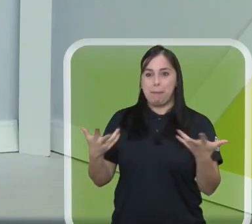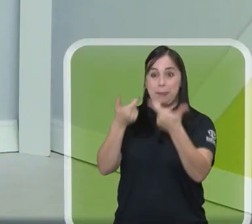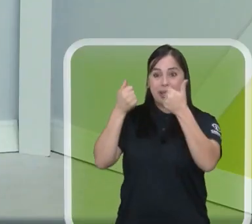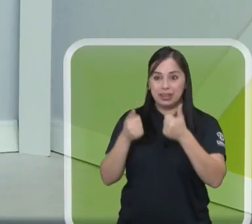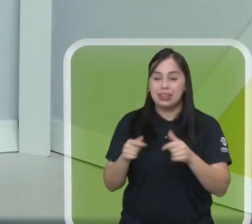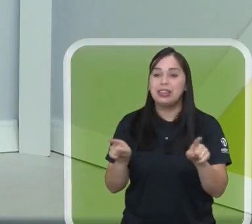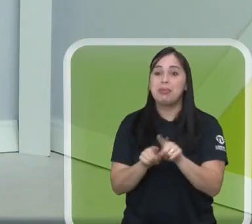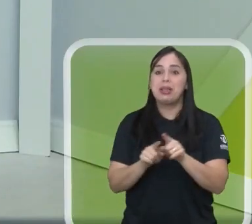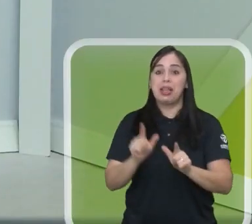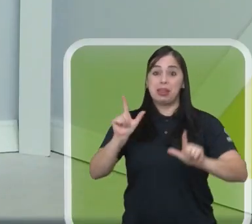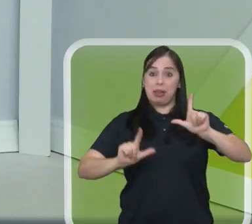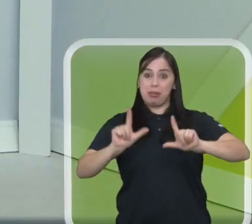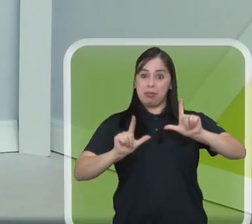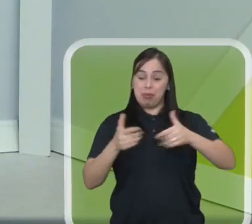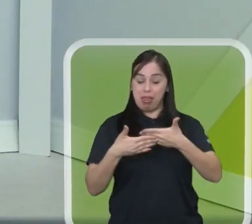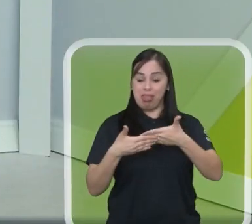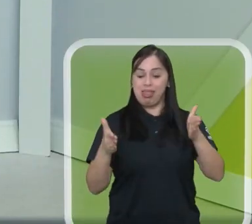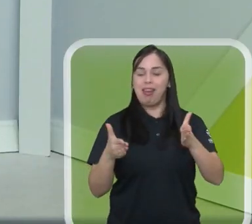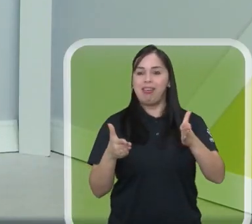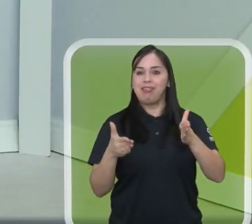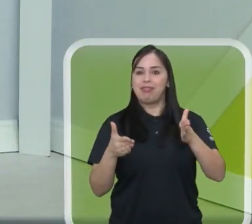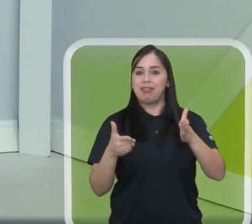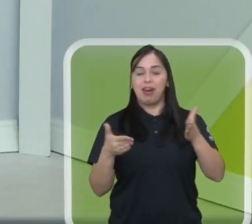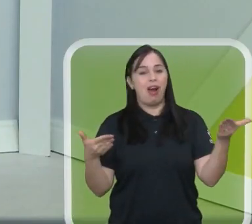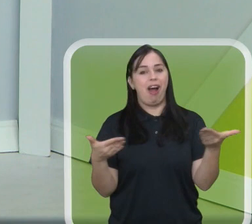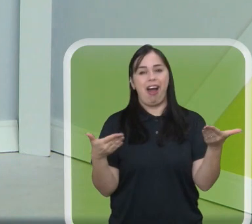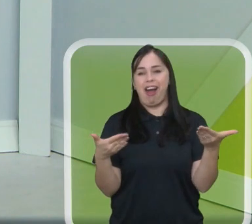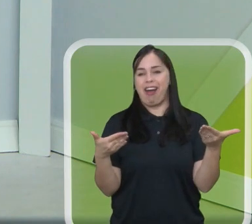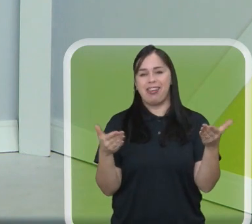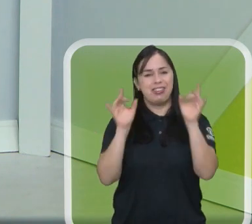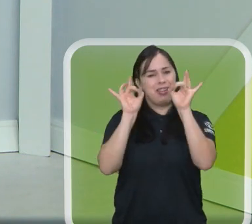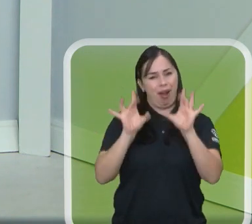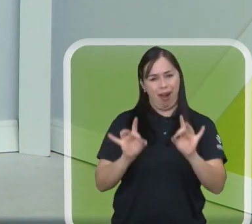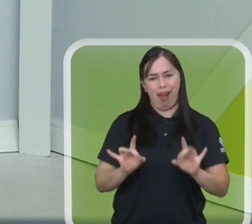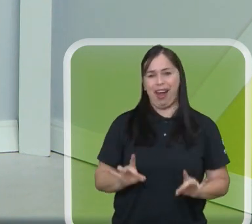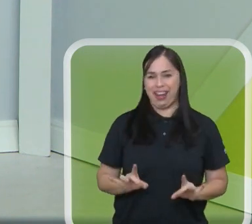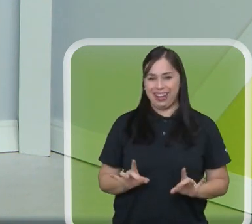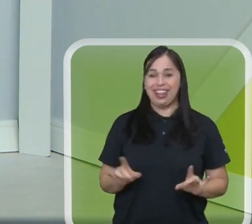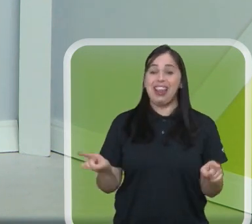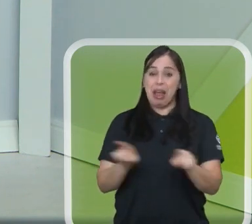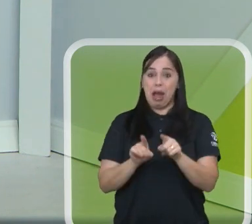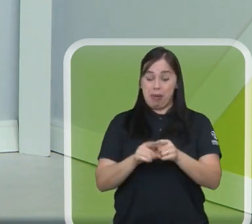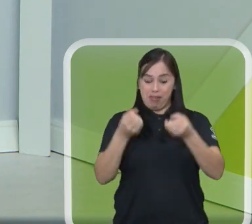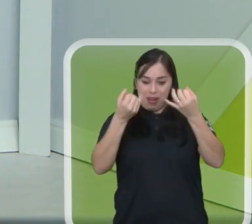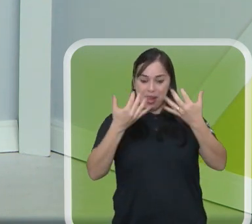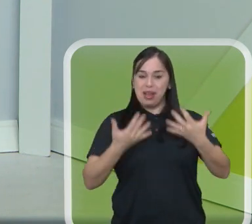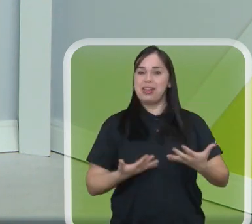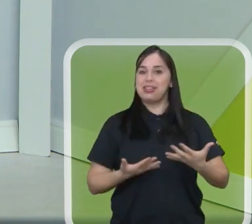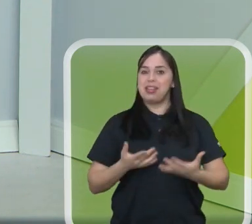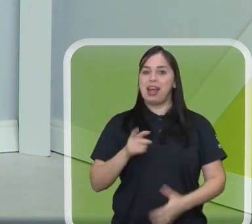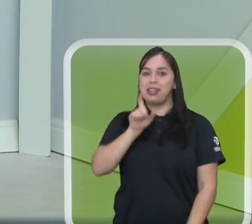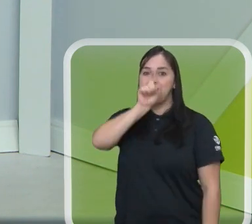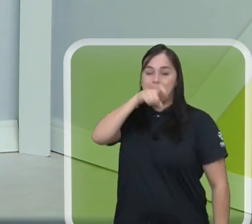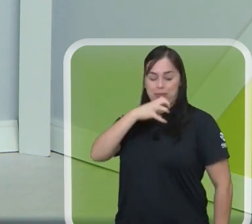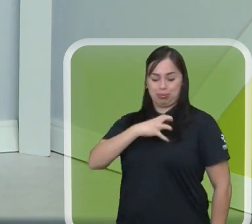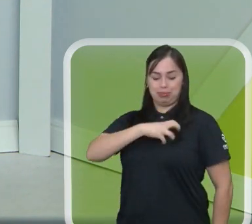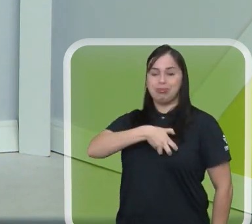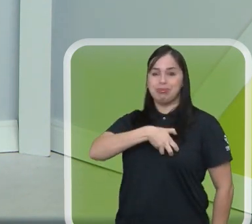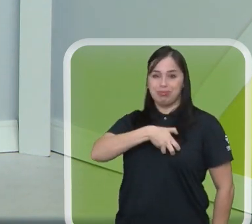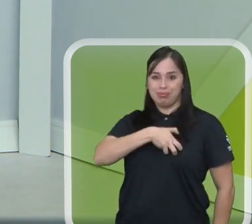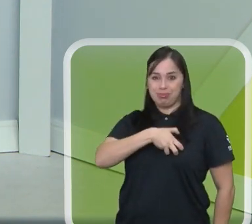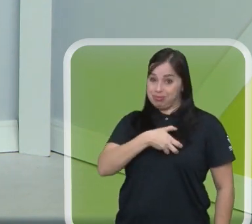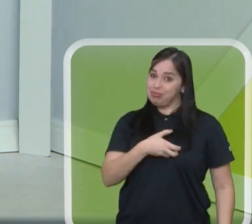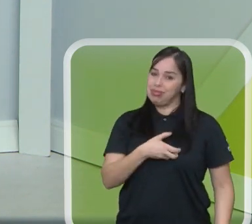e nesse programa de estreia não poderia ser diferente, né, gente? Ele será especial e vai falar muito do nosso São José Esporte Clube,